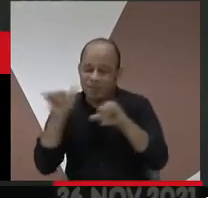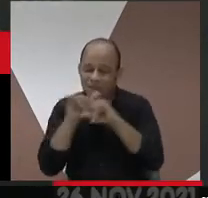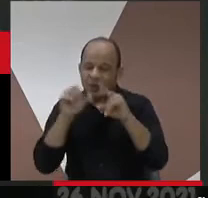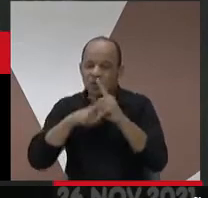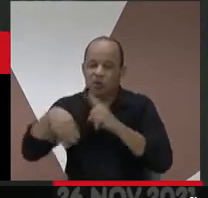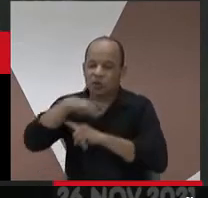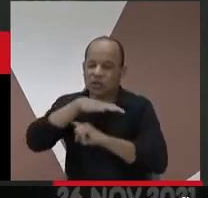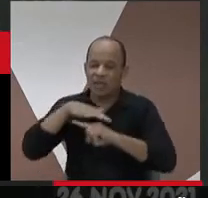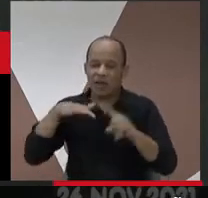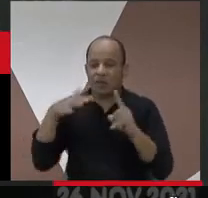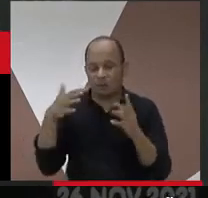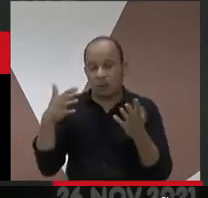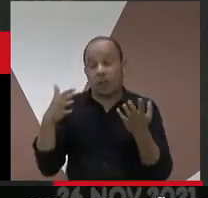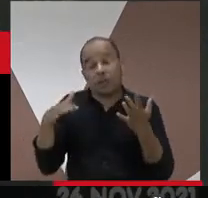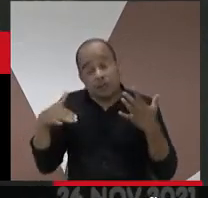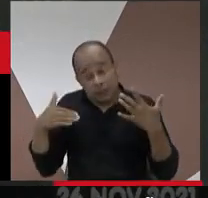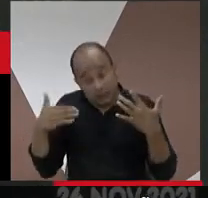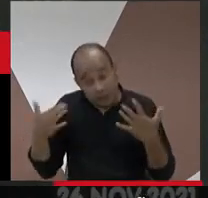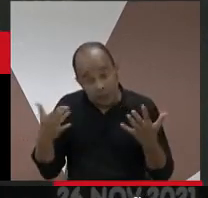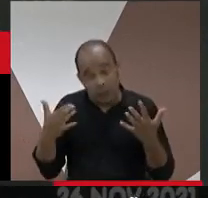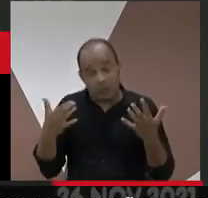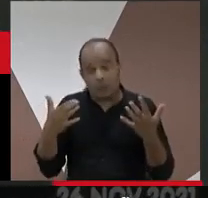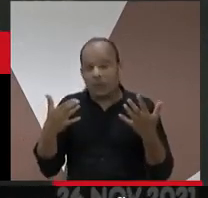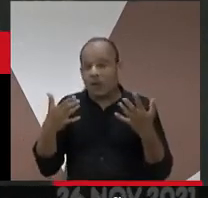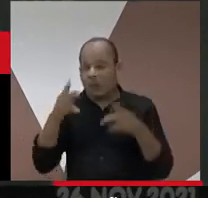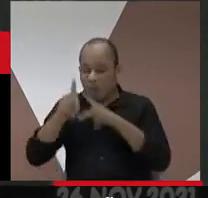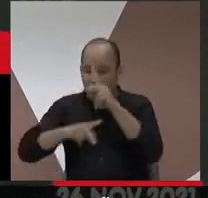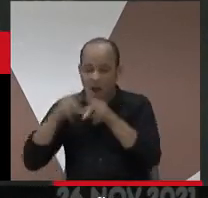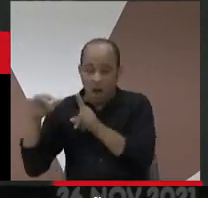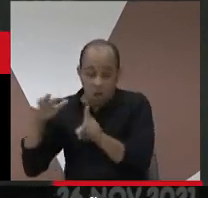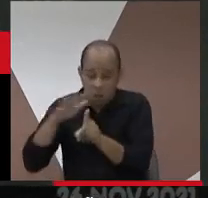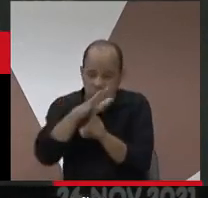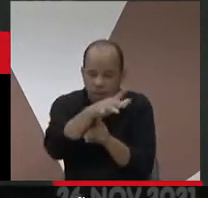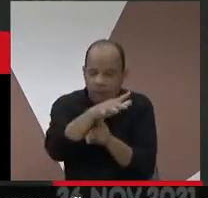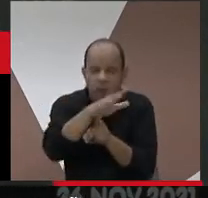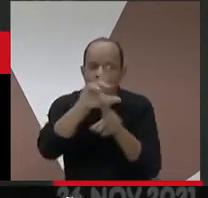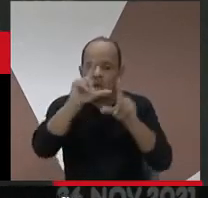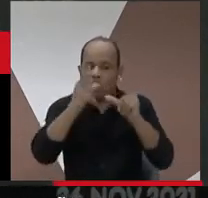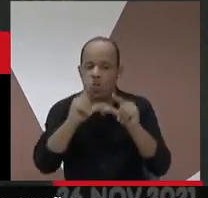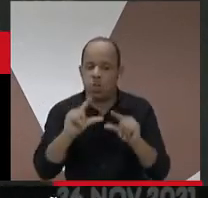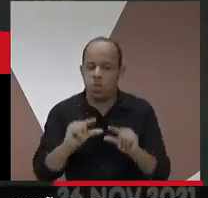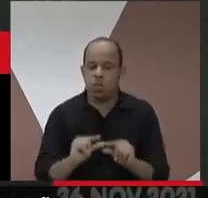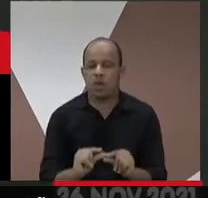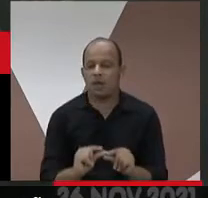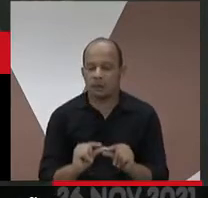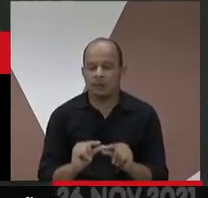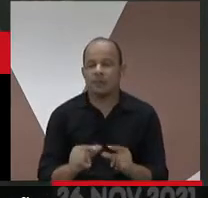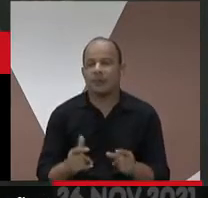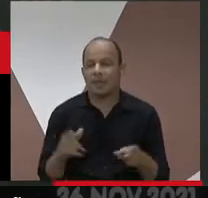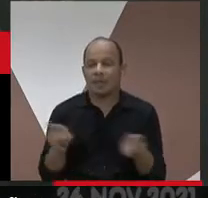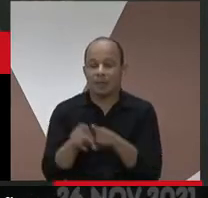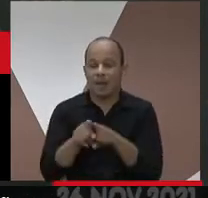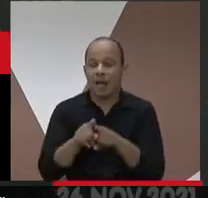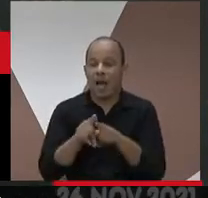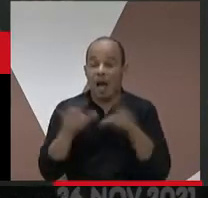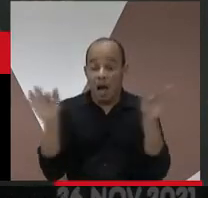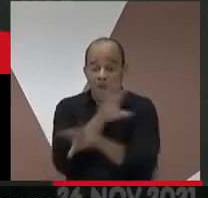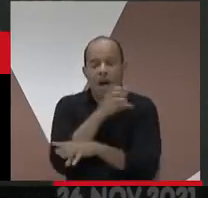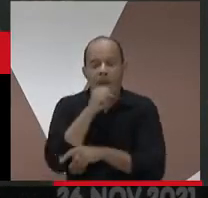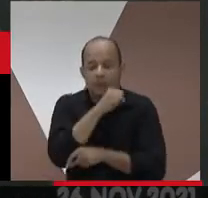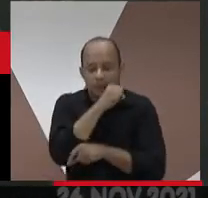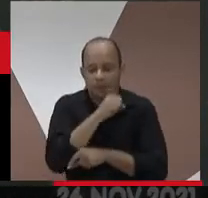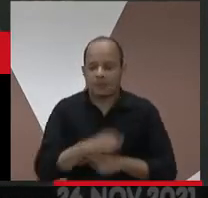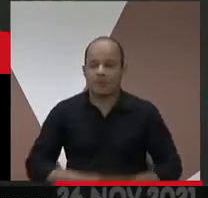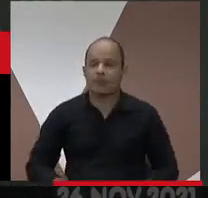eficiente, o que resultou no seu esvaziamento e no seu encerramento antes do tempo previsto. Na primeira